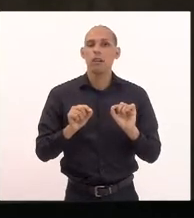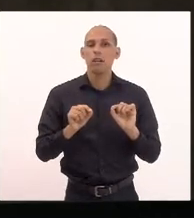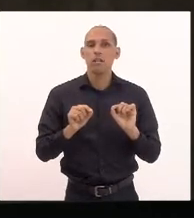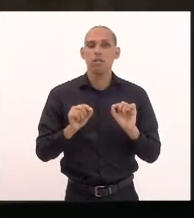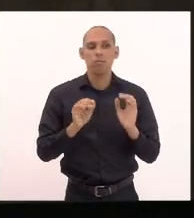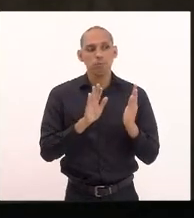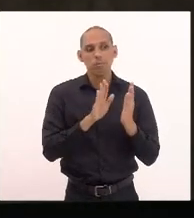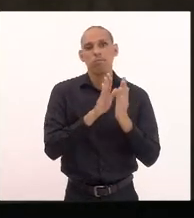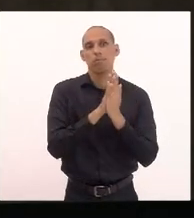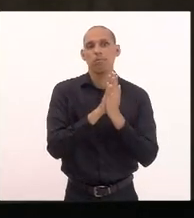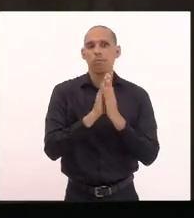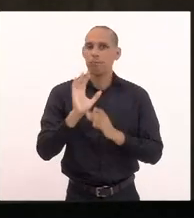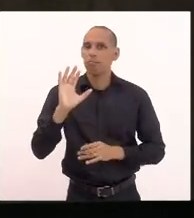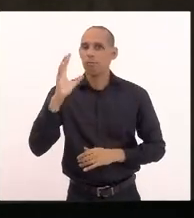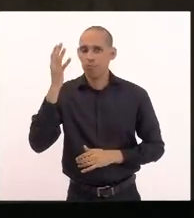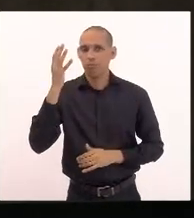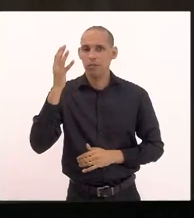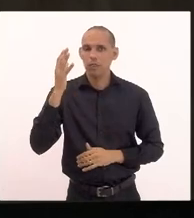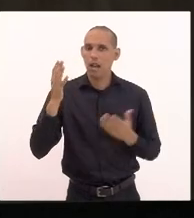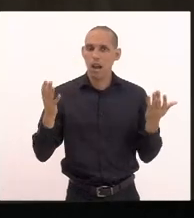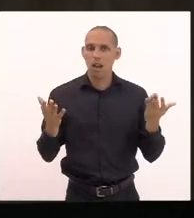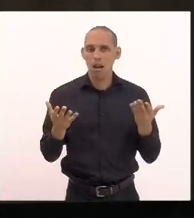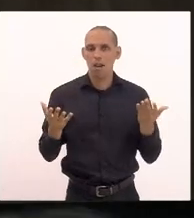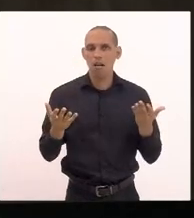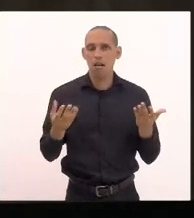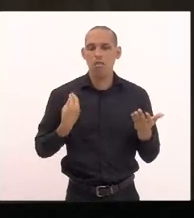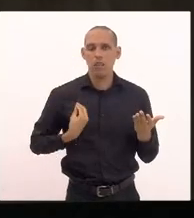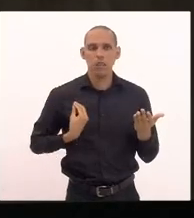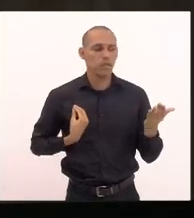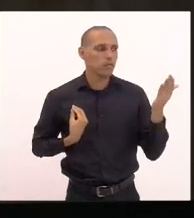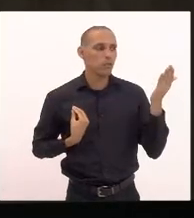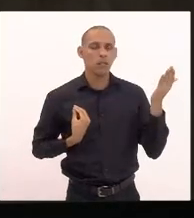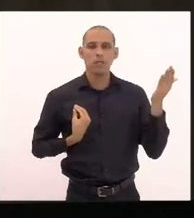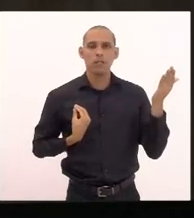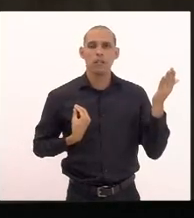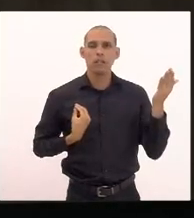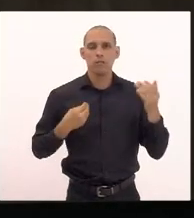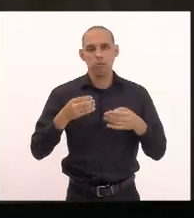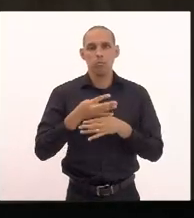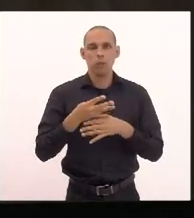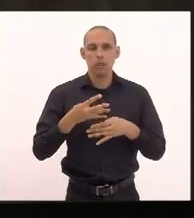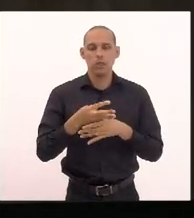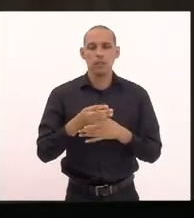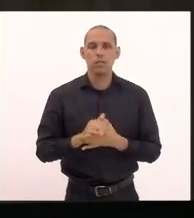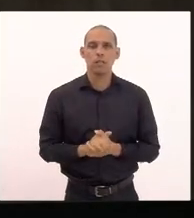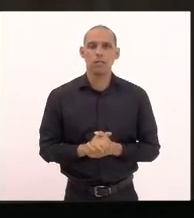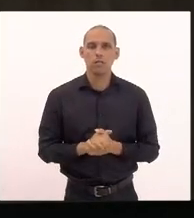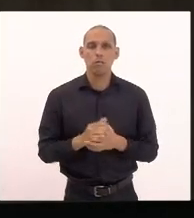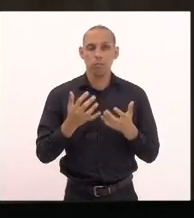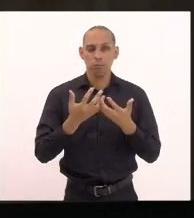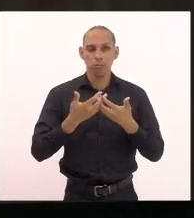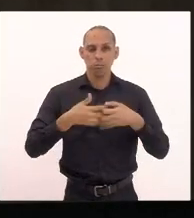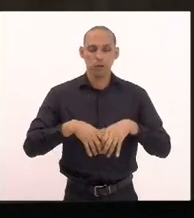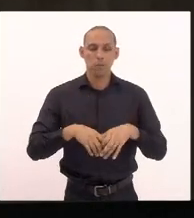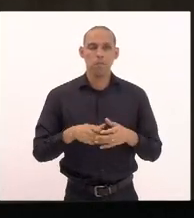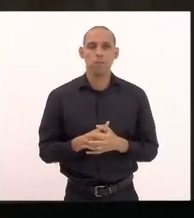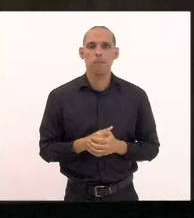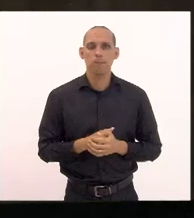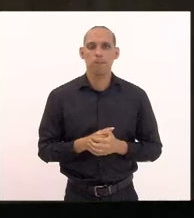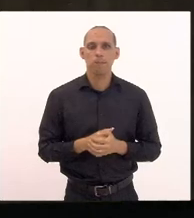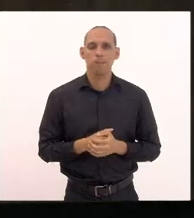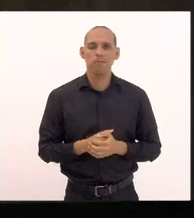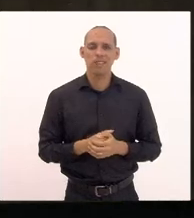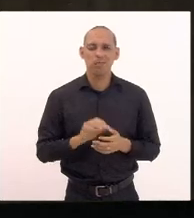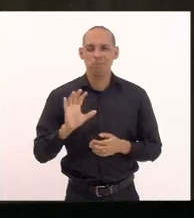face à calamidade pública que está vivendo o município de Petrópolis, fruto